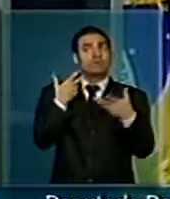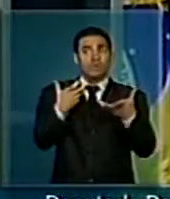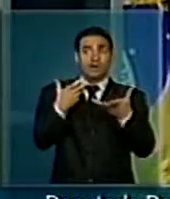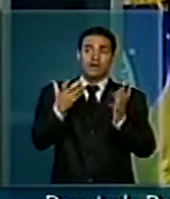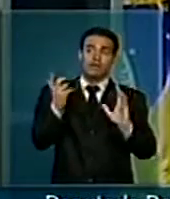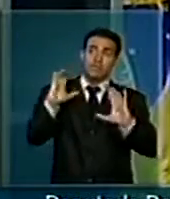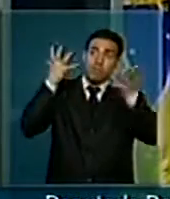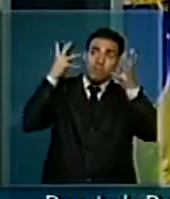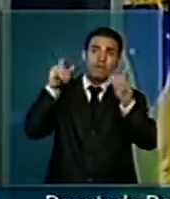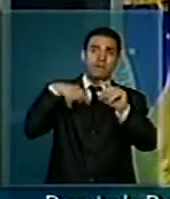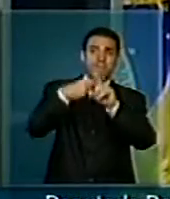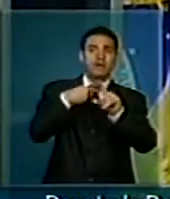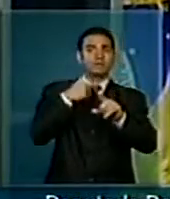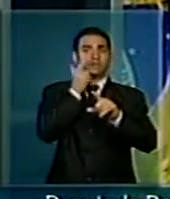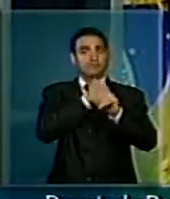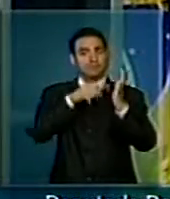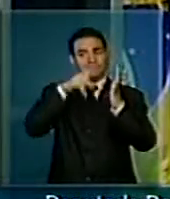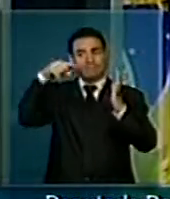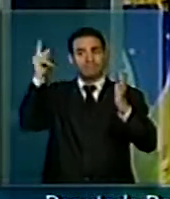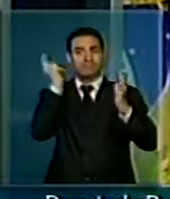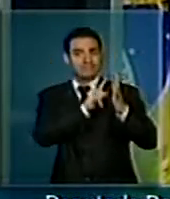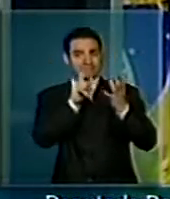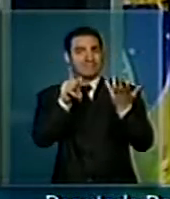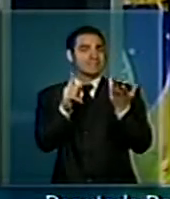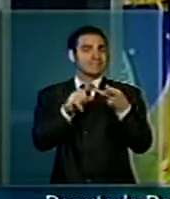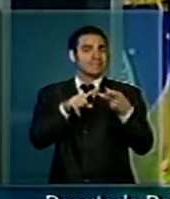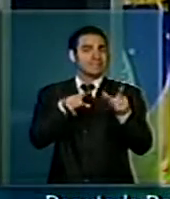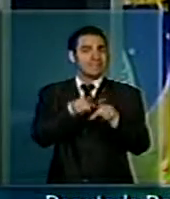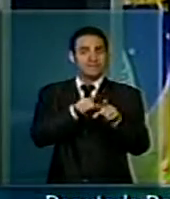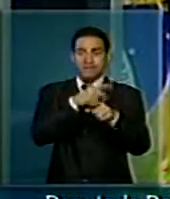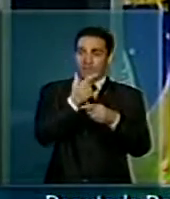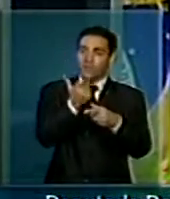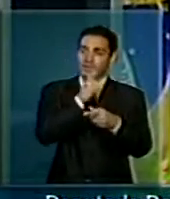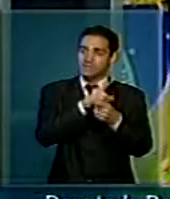maiores resultados, mais conquistas e preservação.